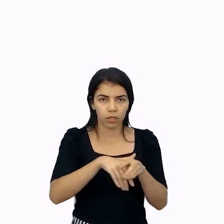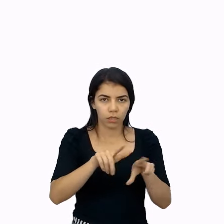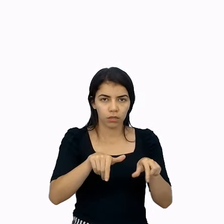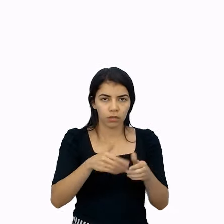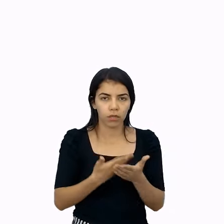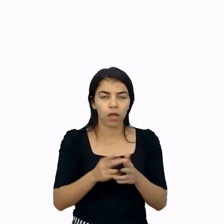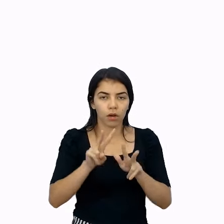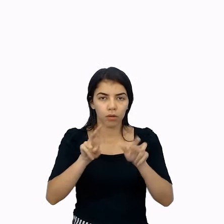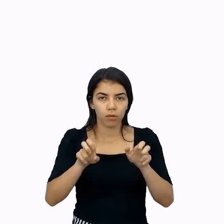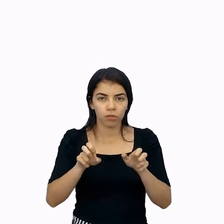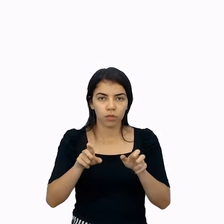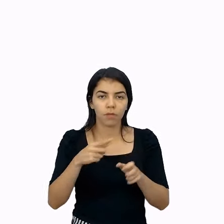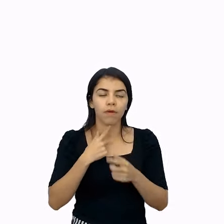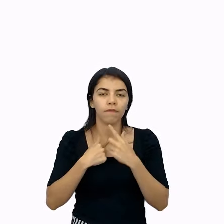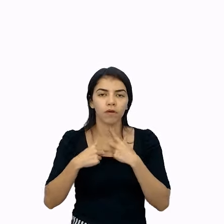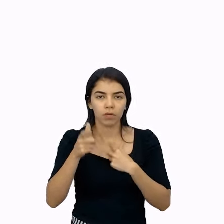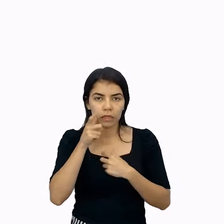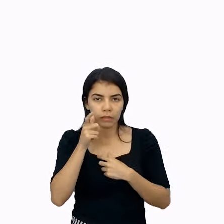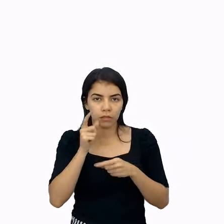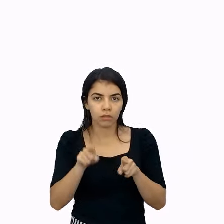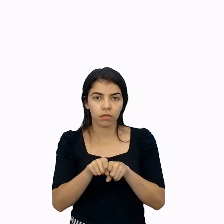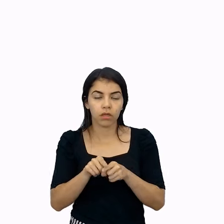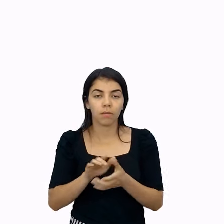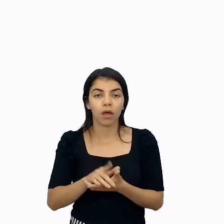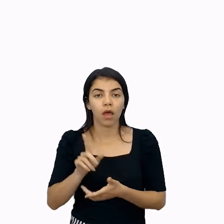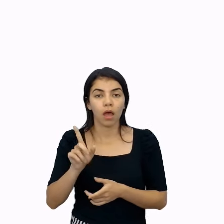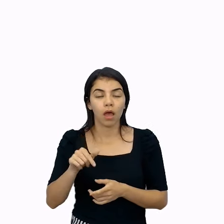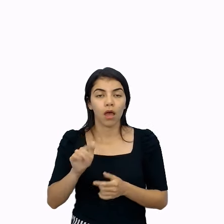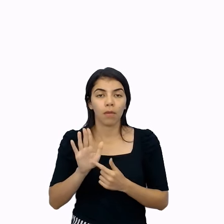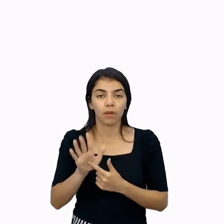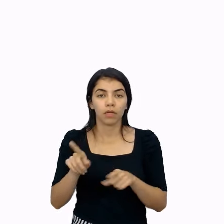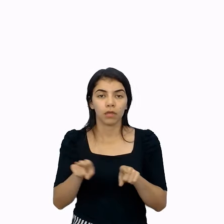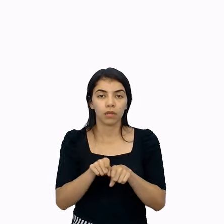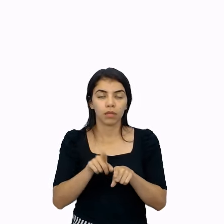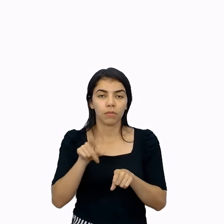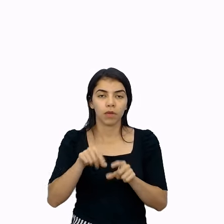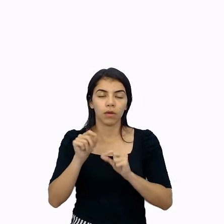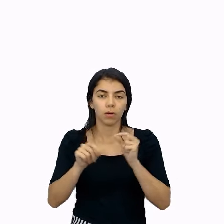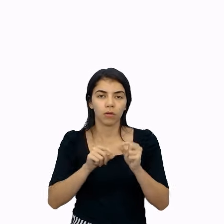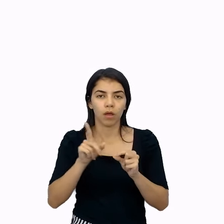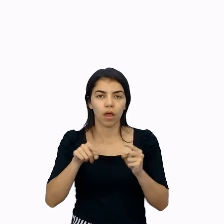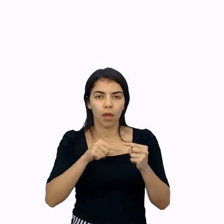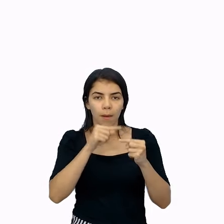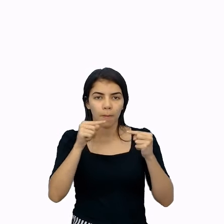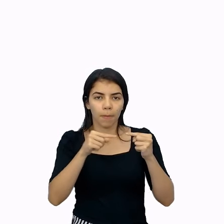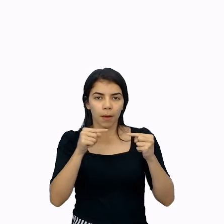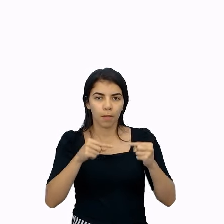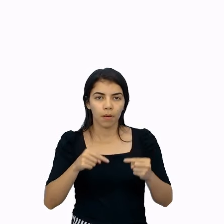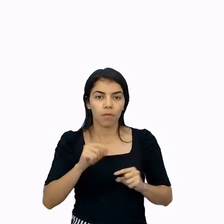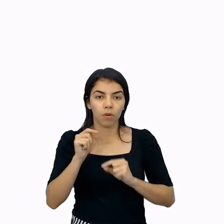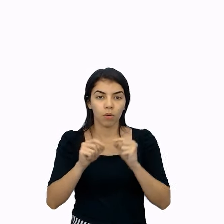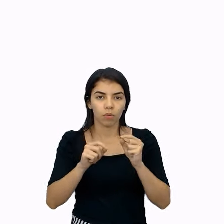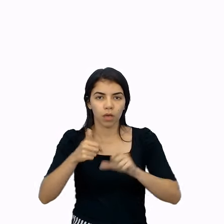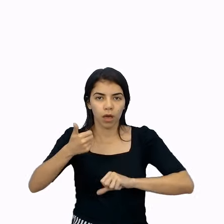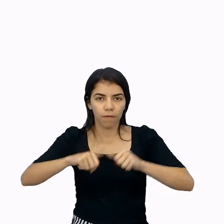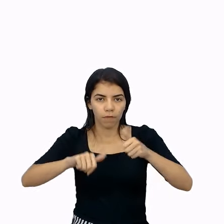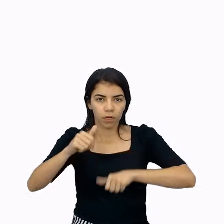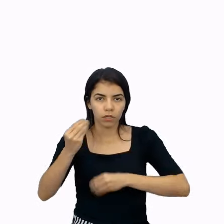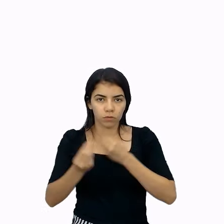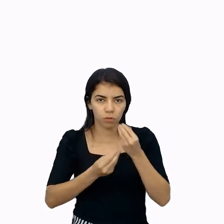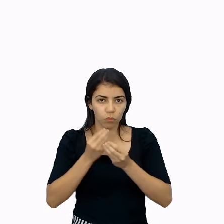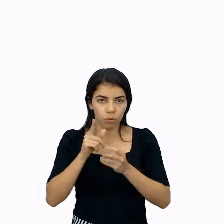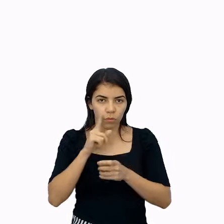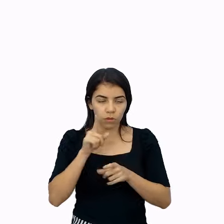interesse. Agora, o que nós gostaríamos de apresentar aqui são as sugestões de critérios avaliativos. Vamos aqui,